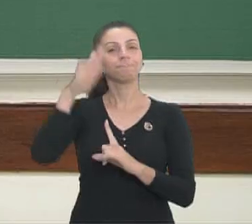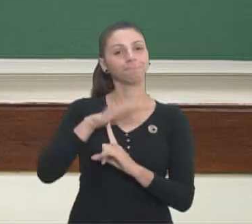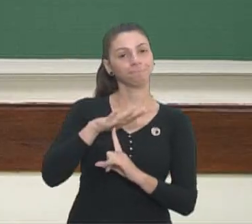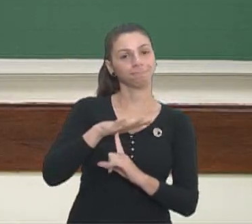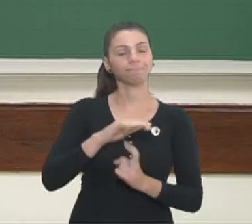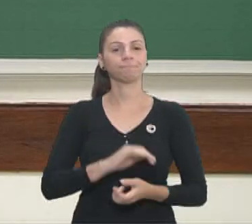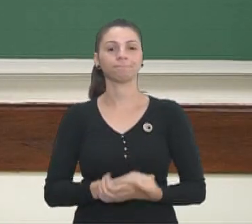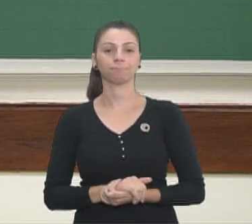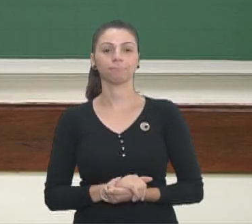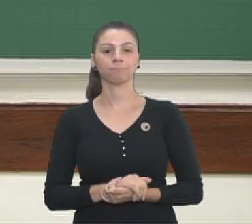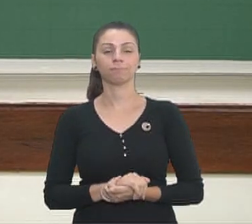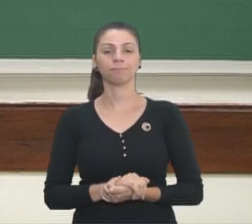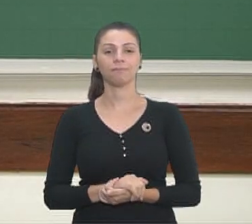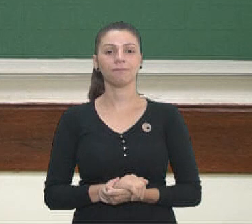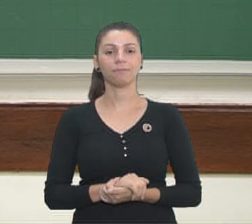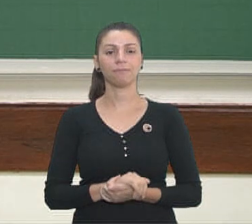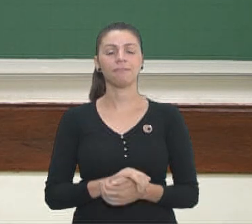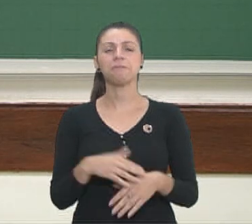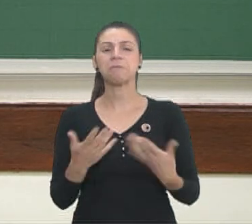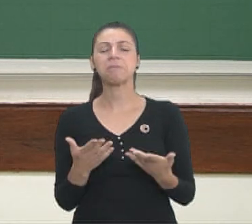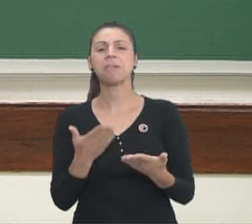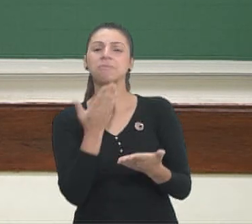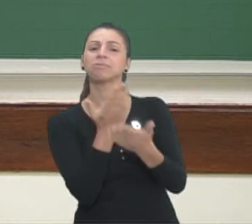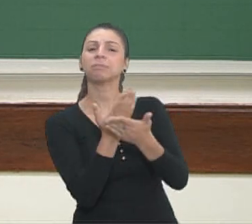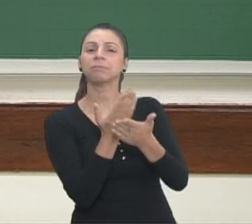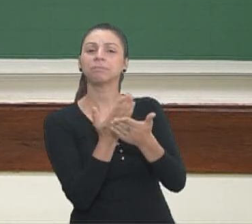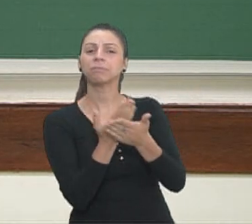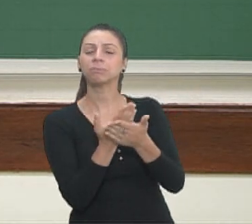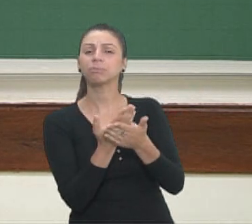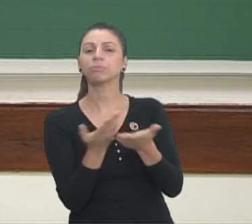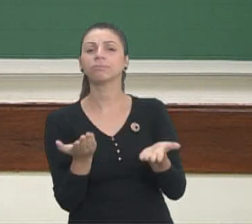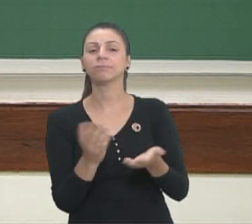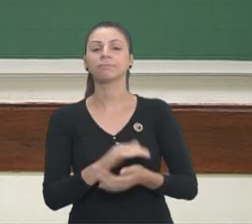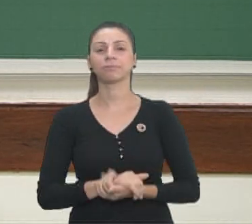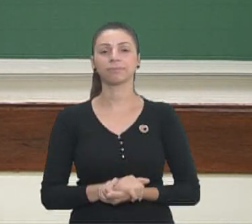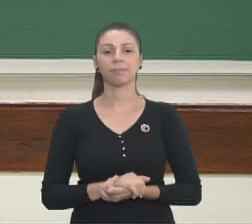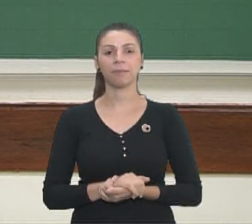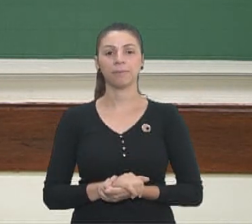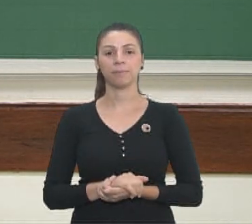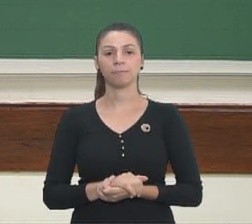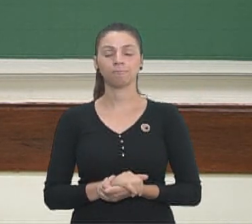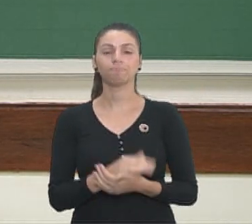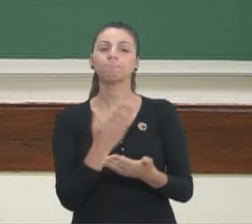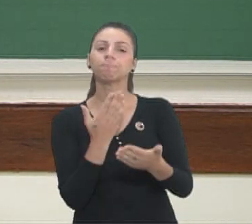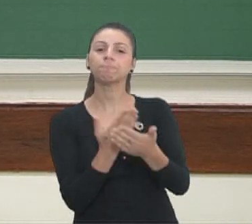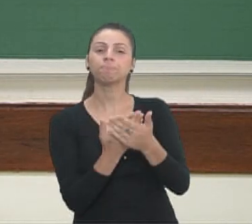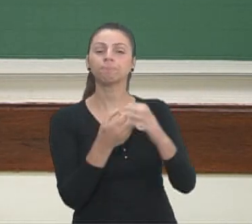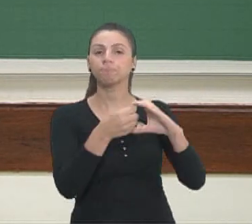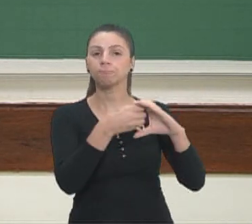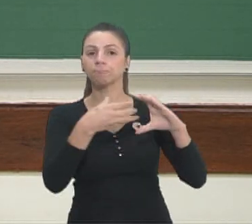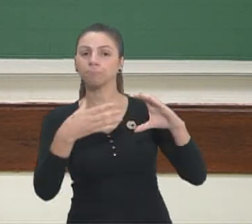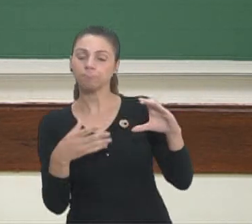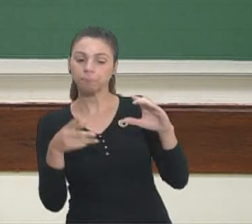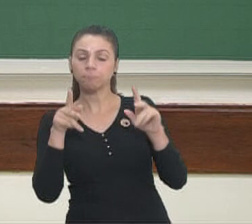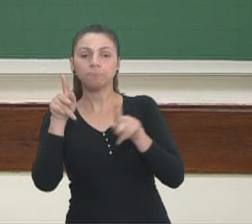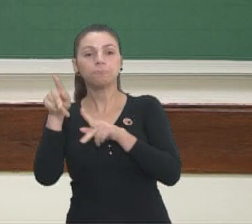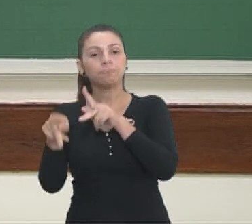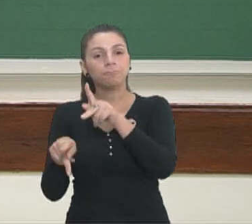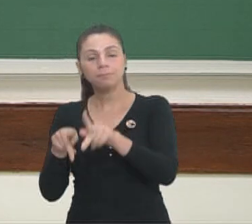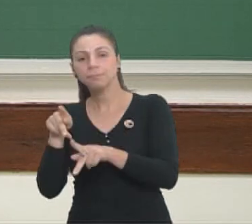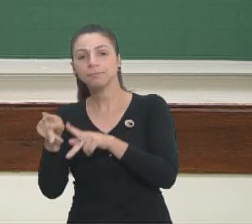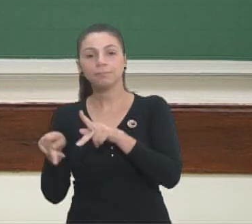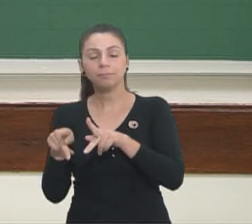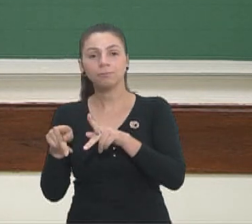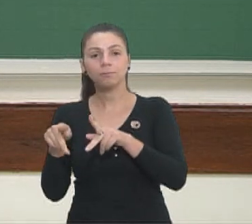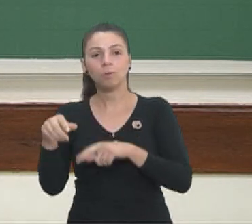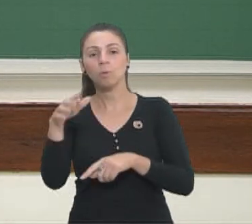O que vamos ver nesta aula? Bem, nós vamos estudar as características populacionais do